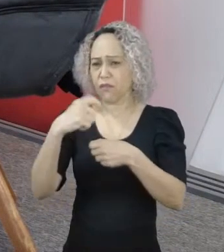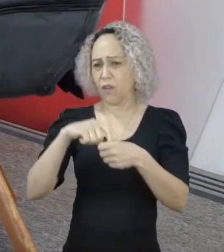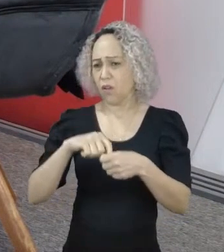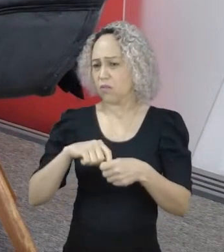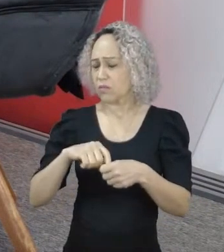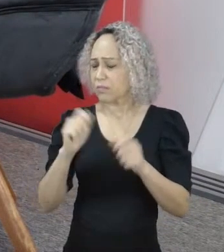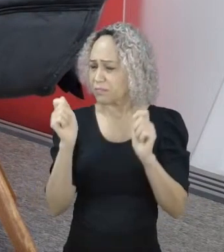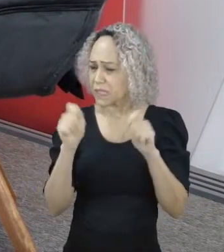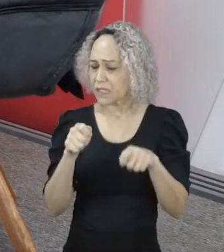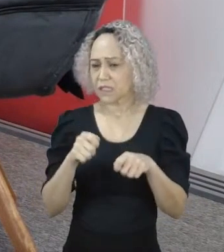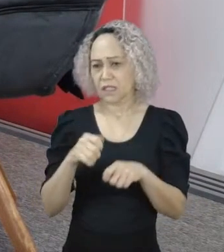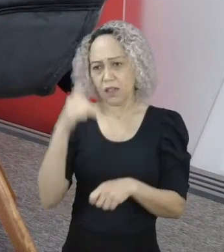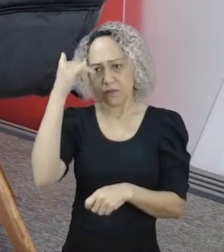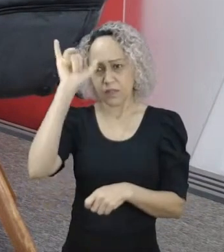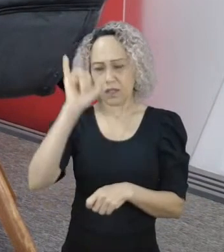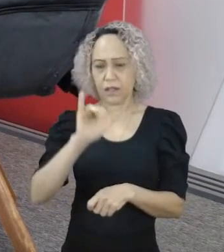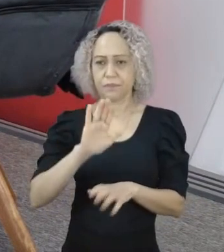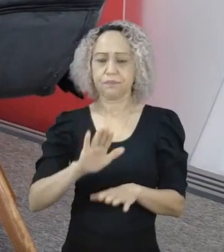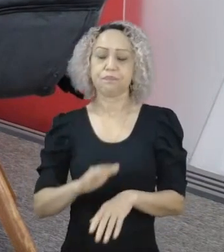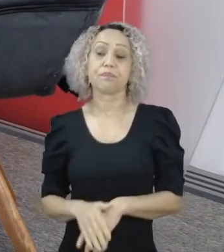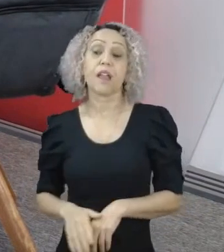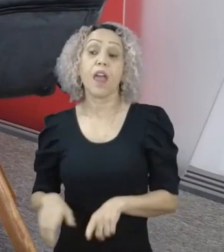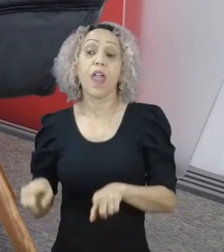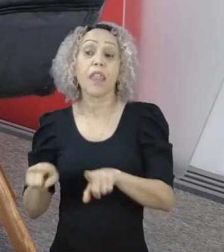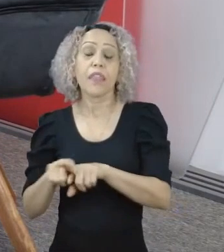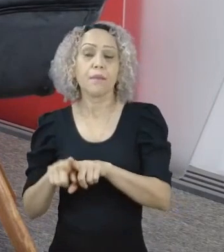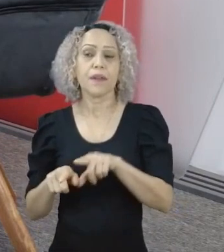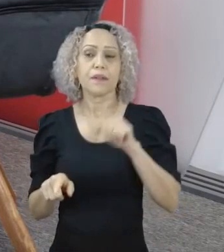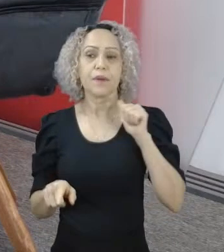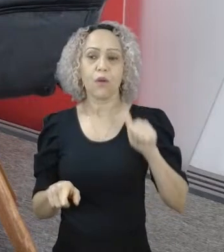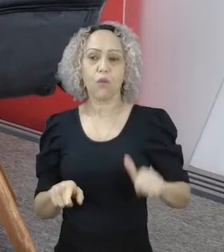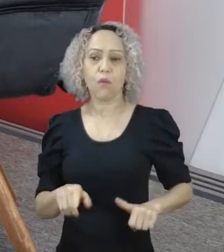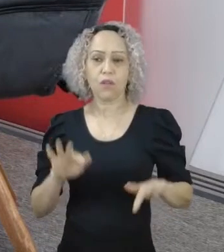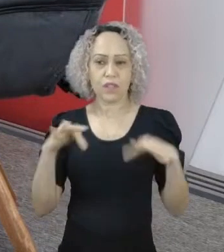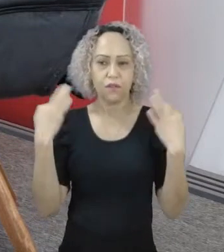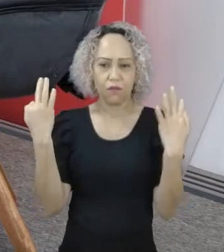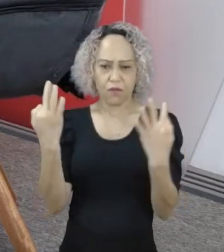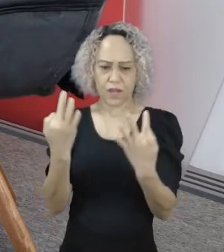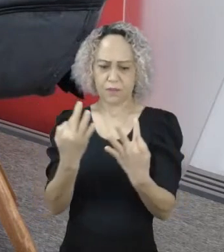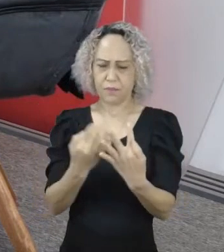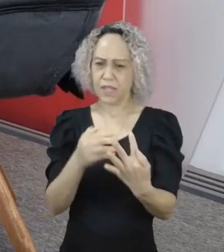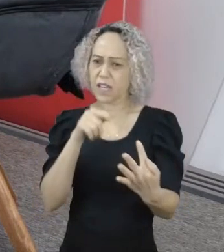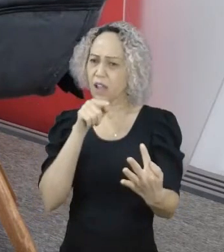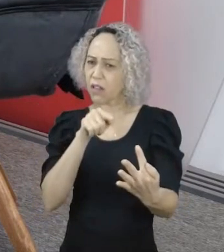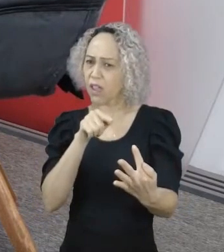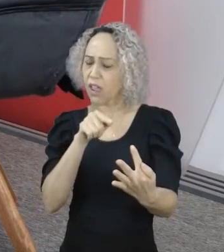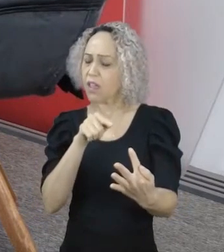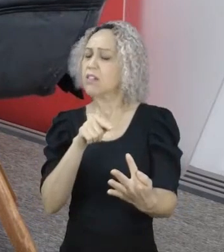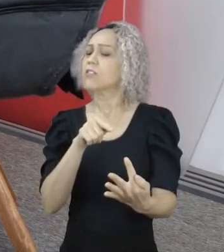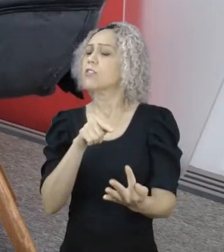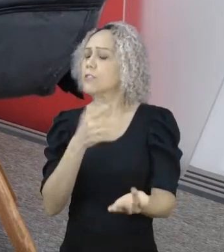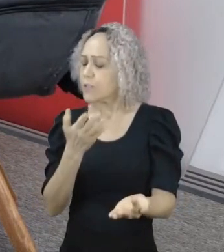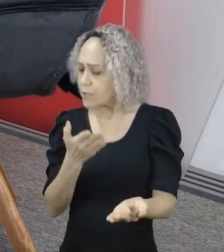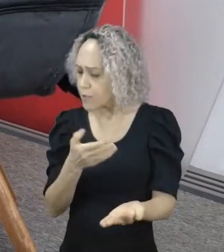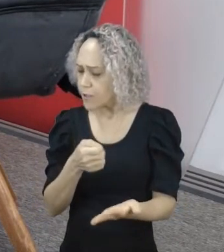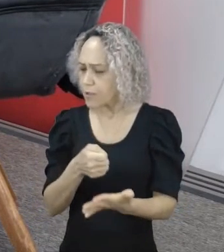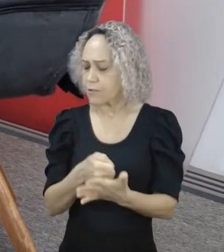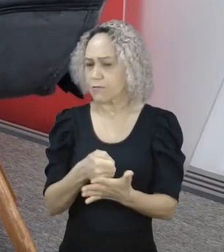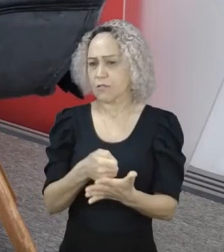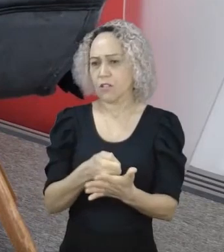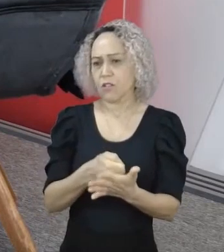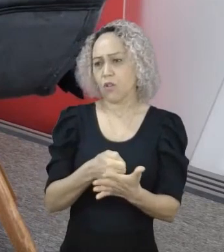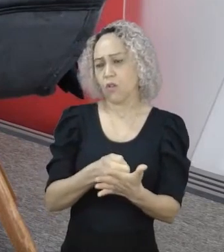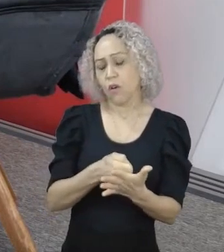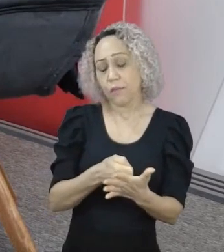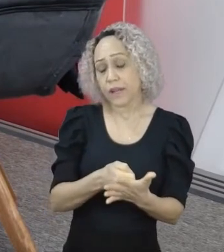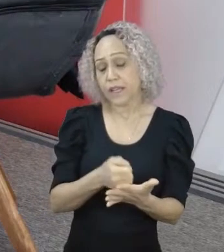sobre o retorno do Bolsa Família, que condiciona, né, que as crianças sejam vacinadas para que as famílias possam receber esse benefício, né. É parte